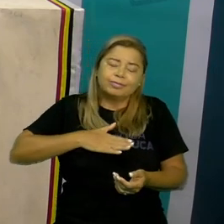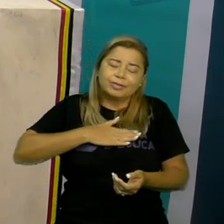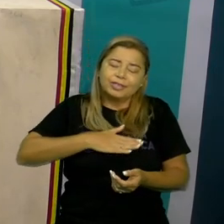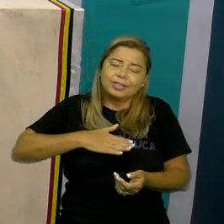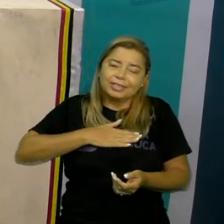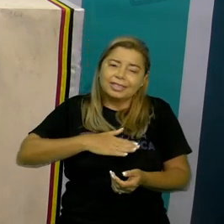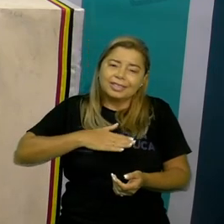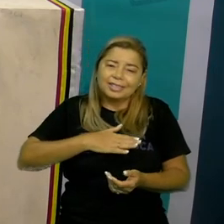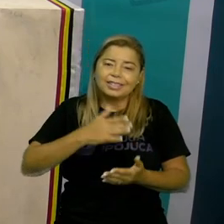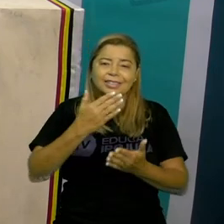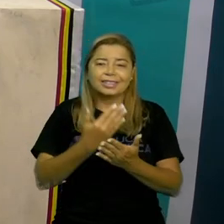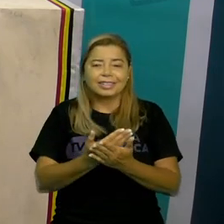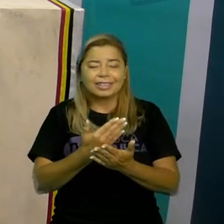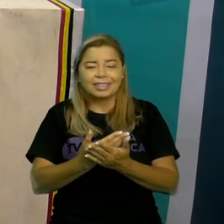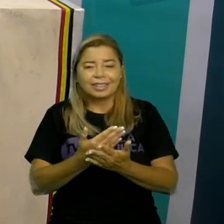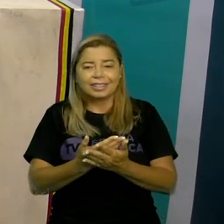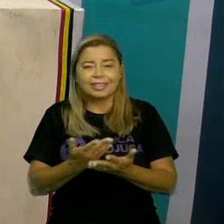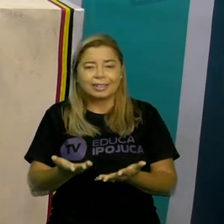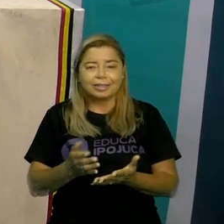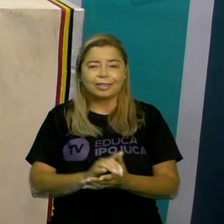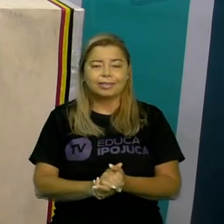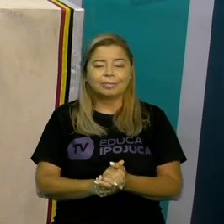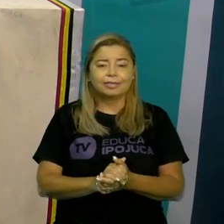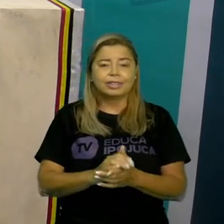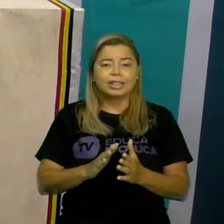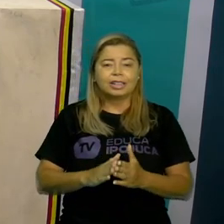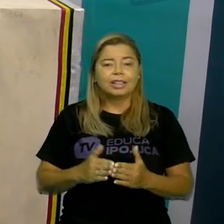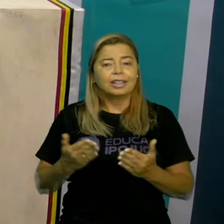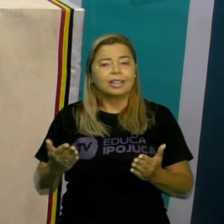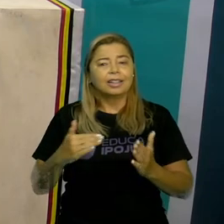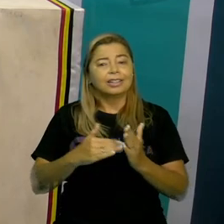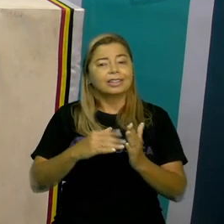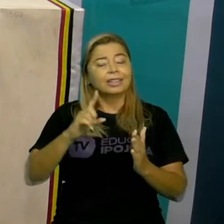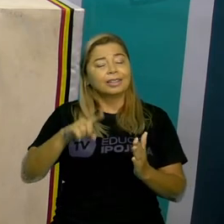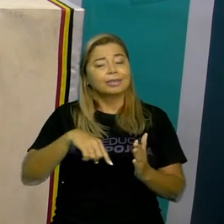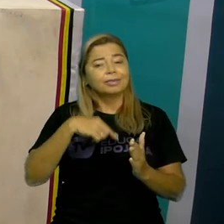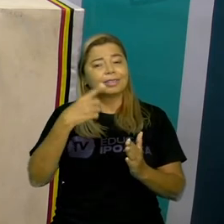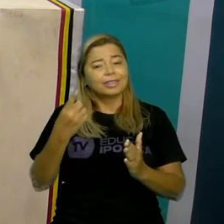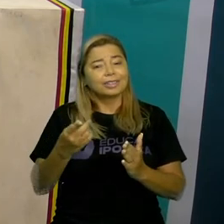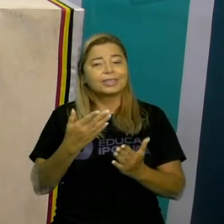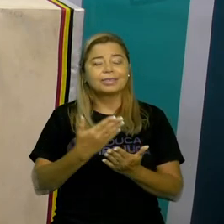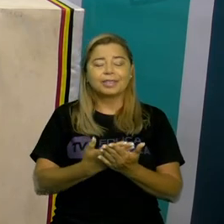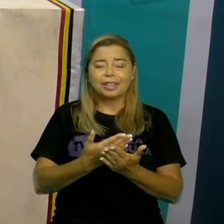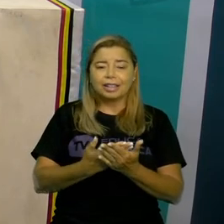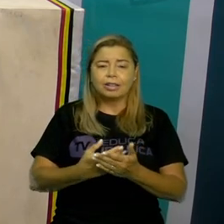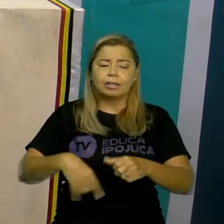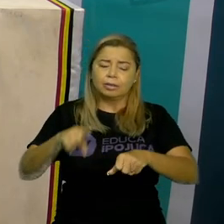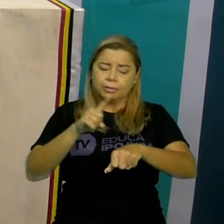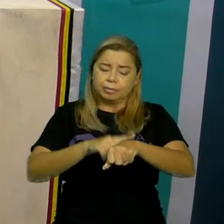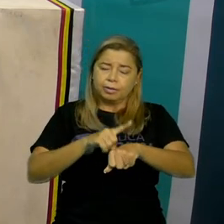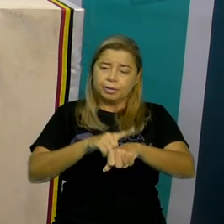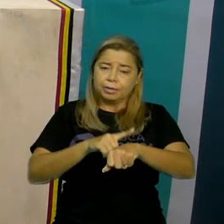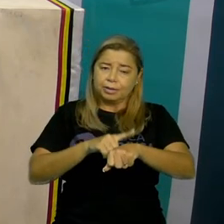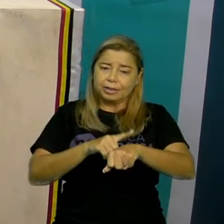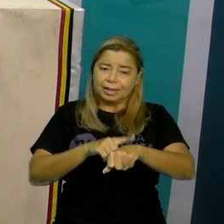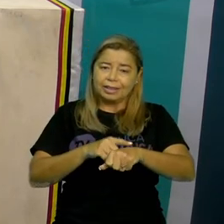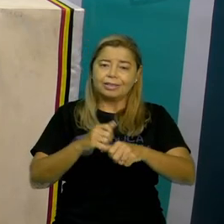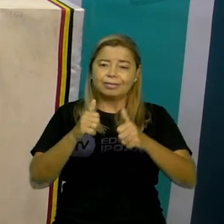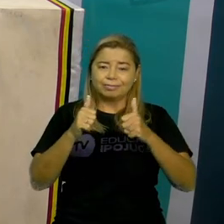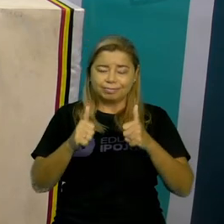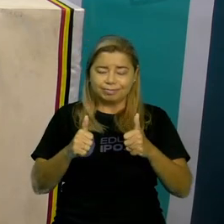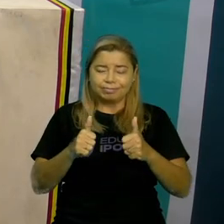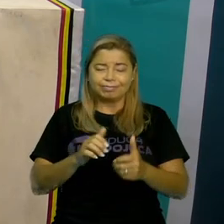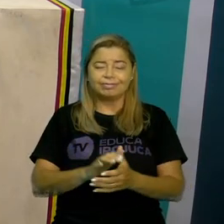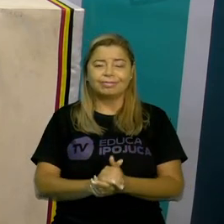da nossa aulinha de hoje. E espera vocês aqui amanhã no mesmo horário para a nossa próxima